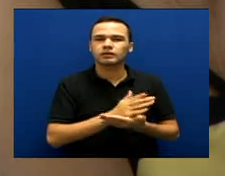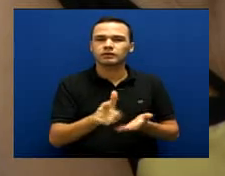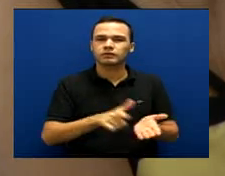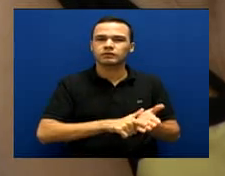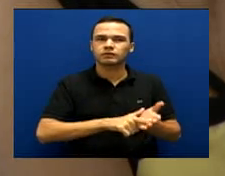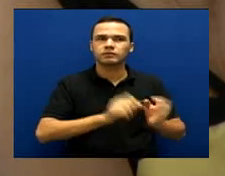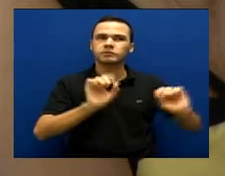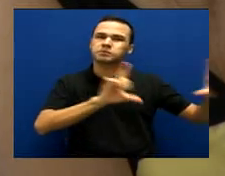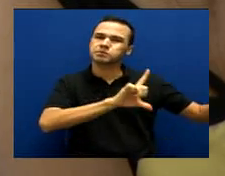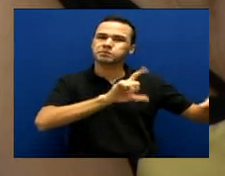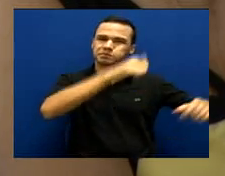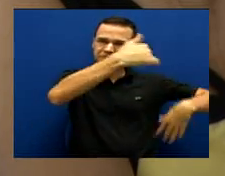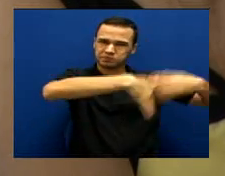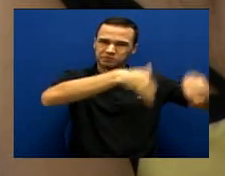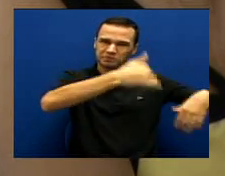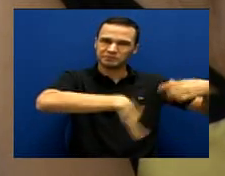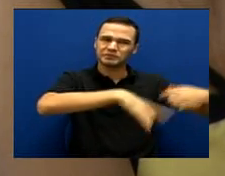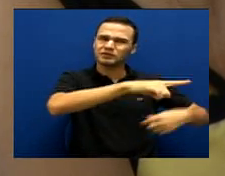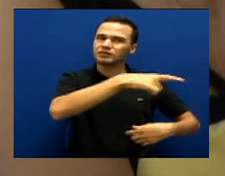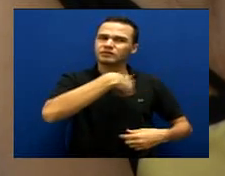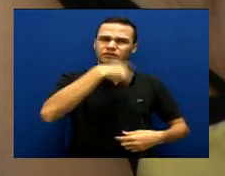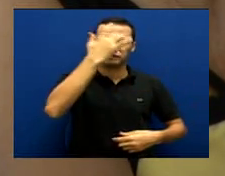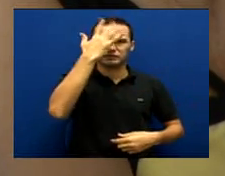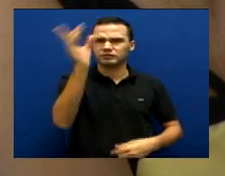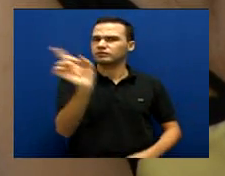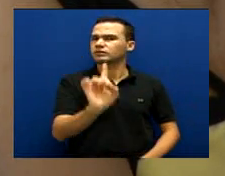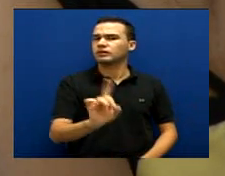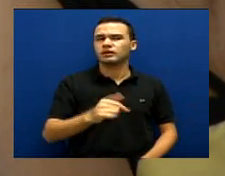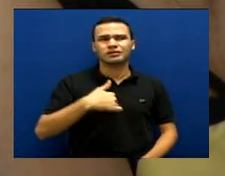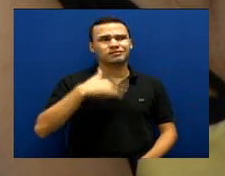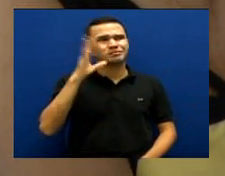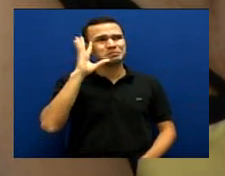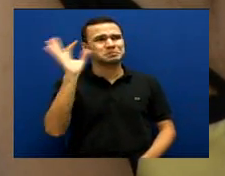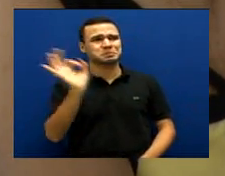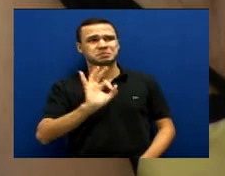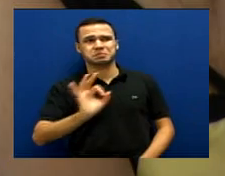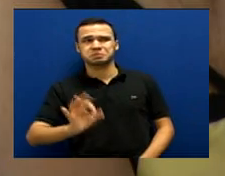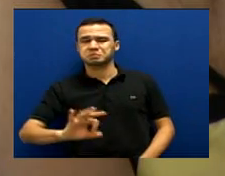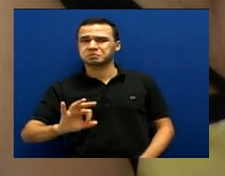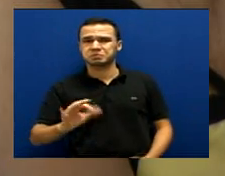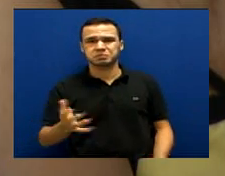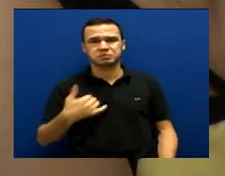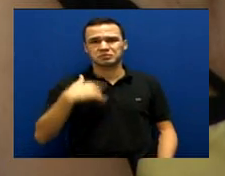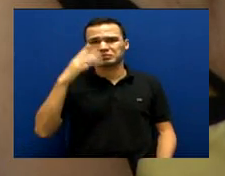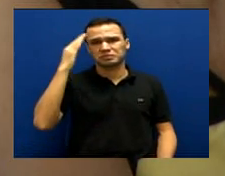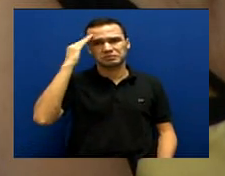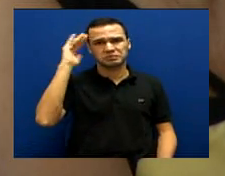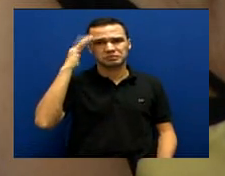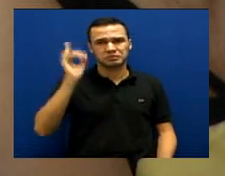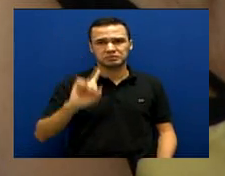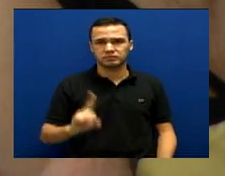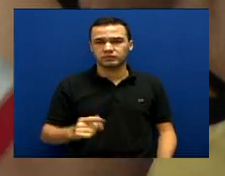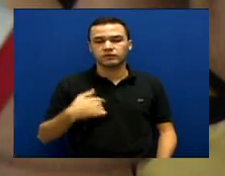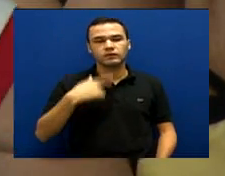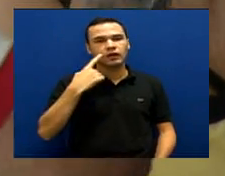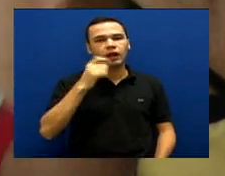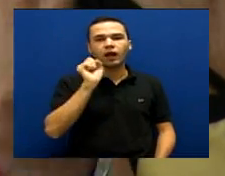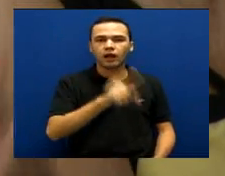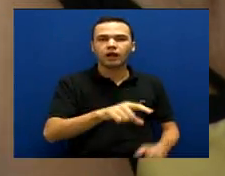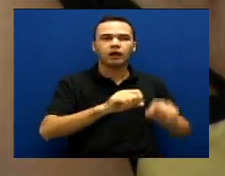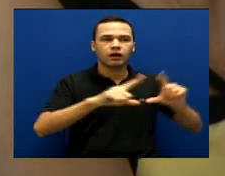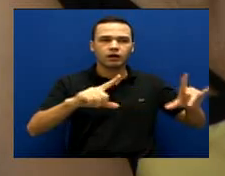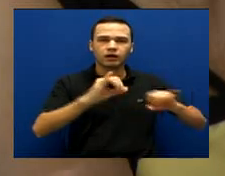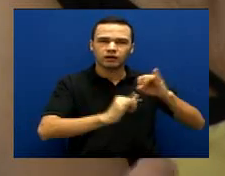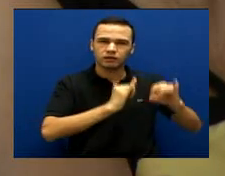são apresentados não é fácil para a gente entender é difícil entrar no site da câmara e